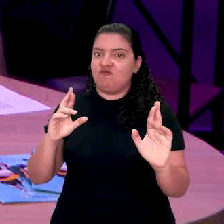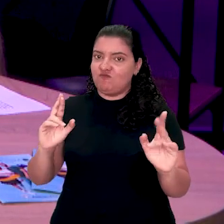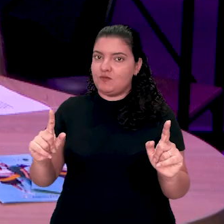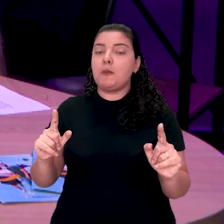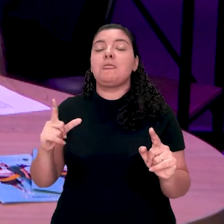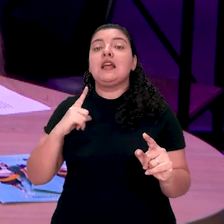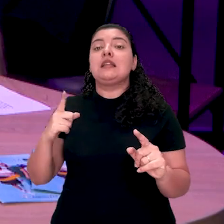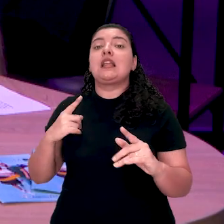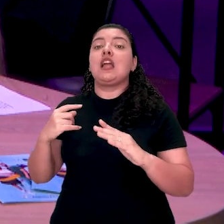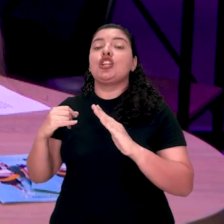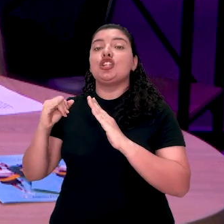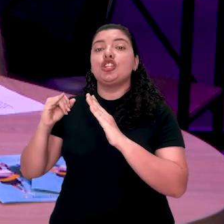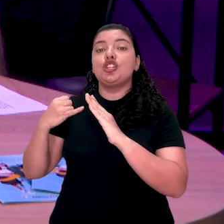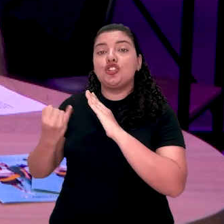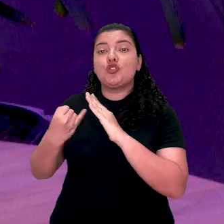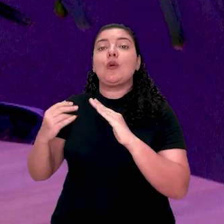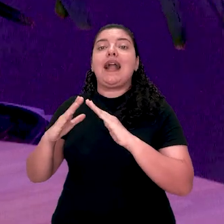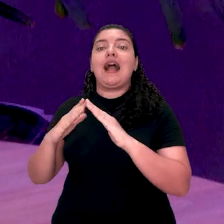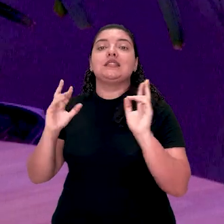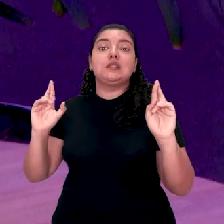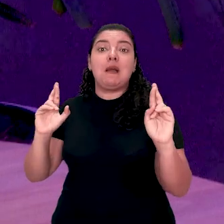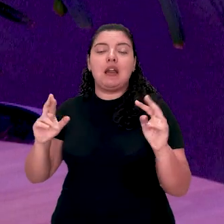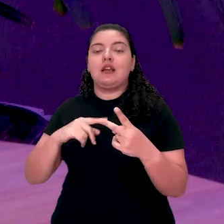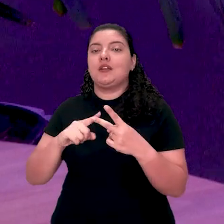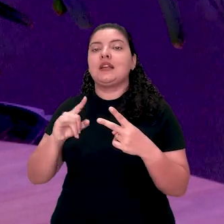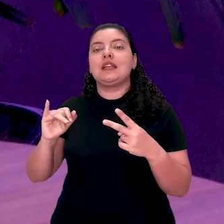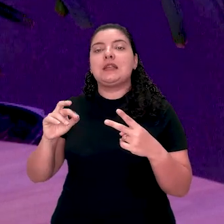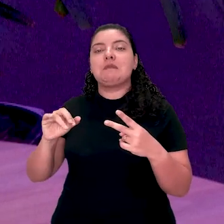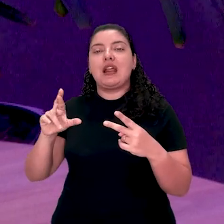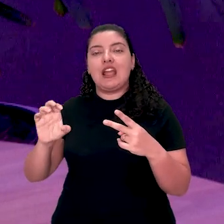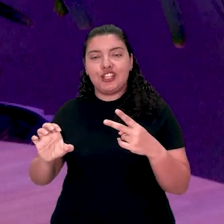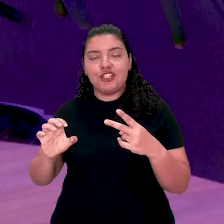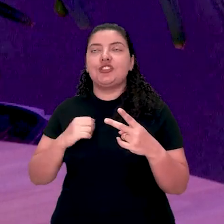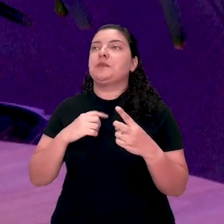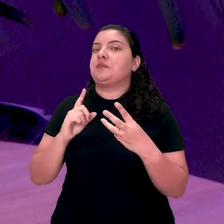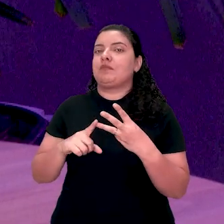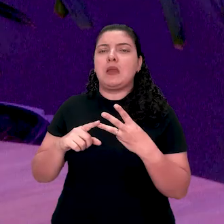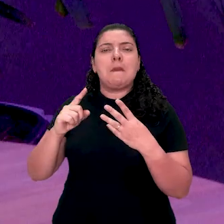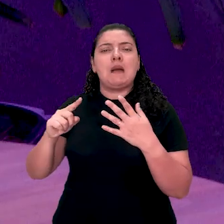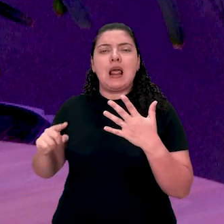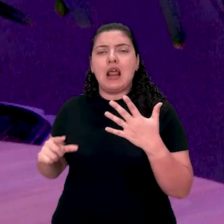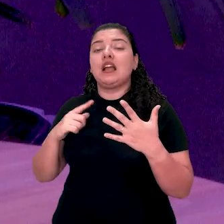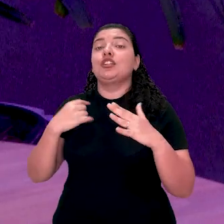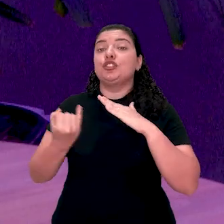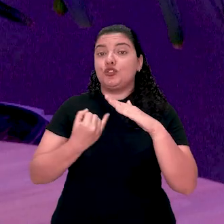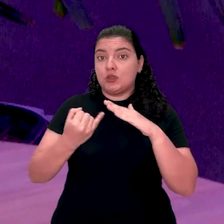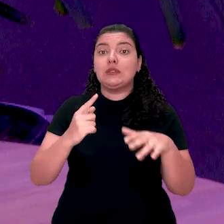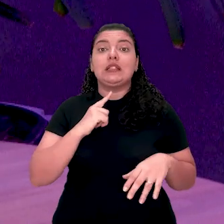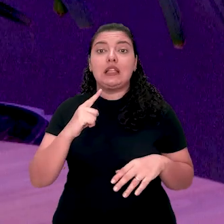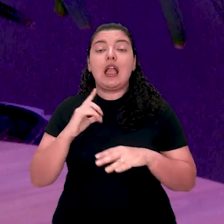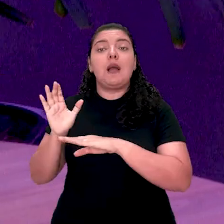Tem a Casa da Esperança, né? Tem o IPRED, que faz um trabalho maravilhoso. Então, assim, a gente tem outras